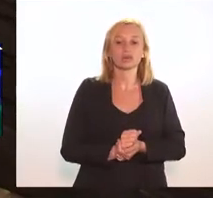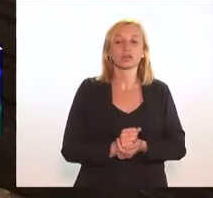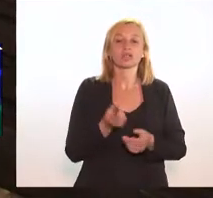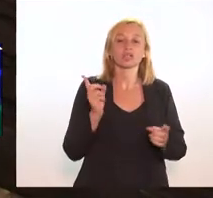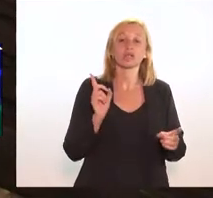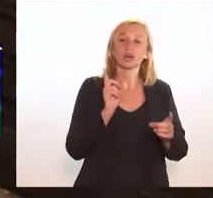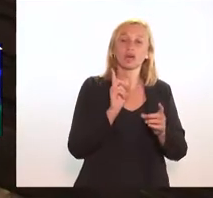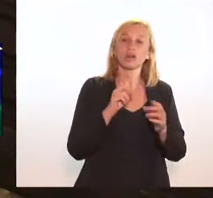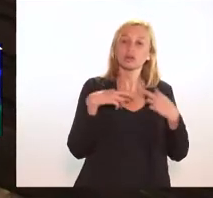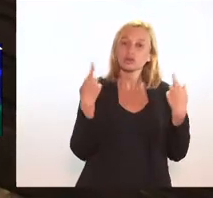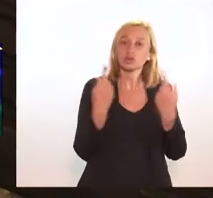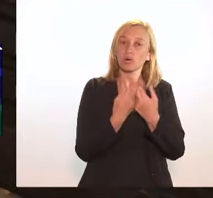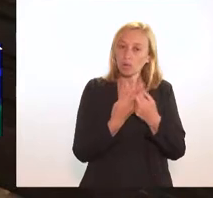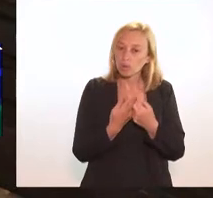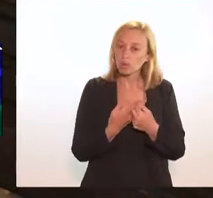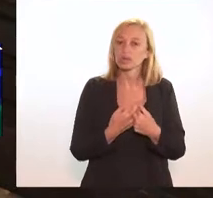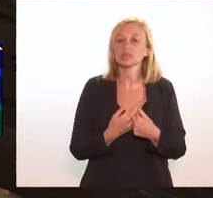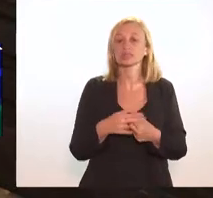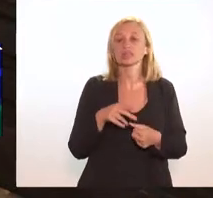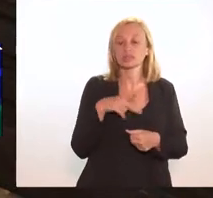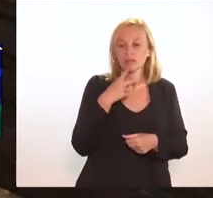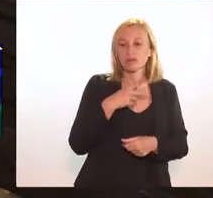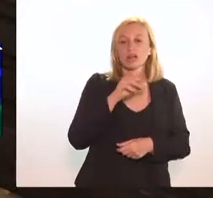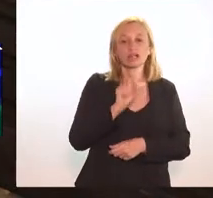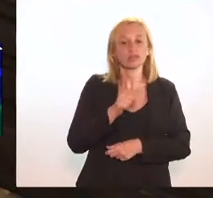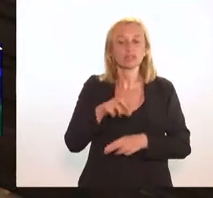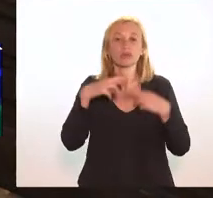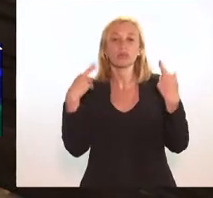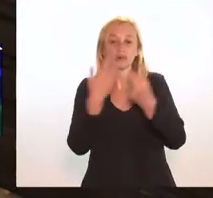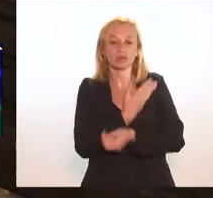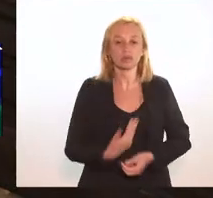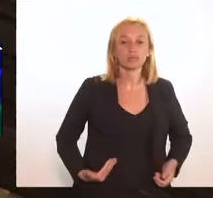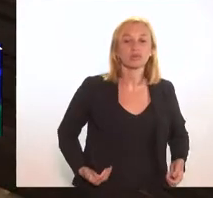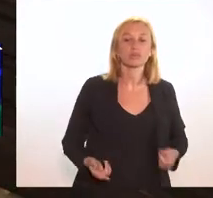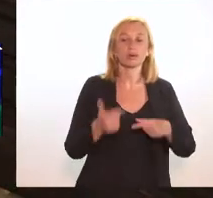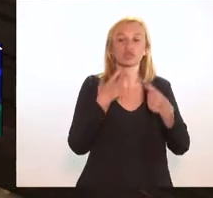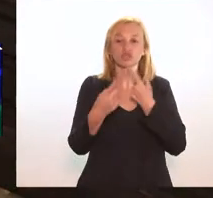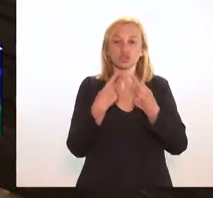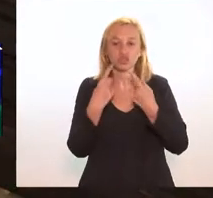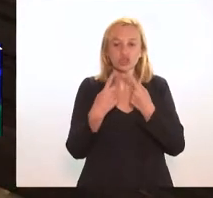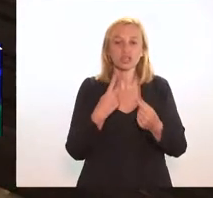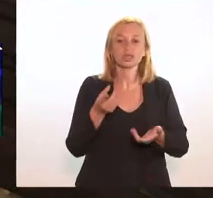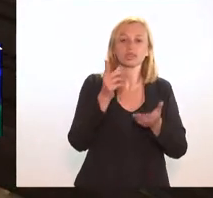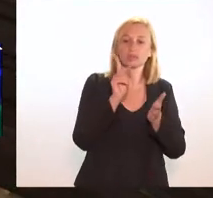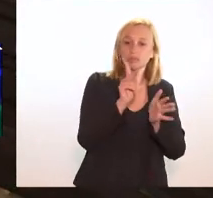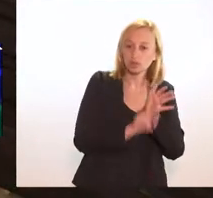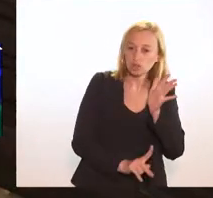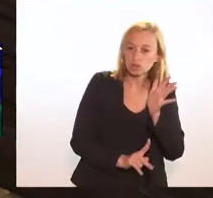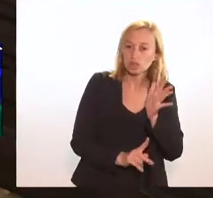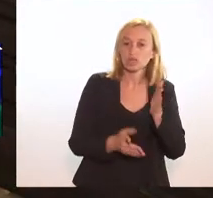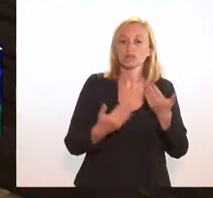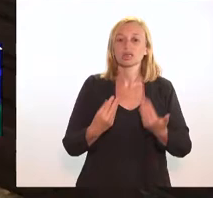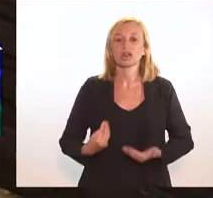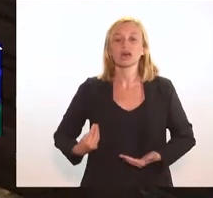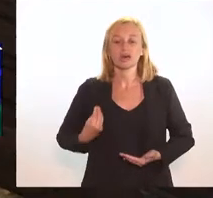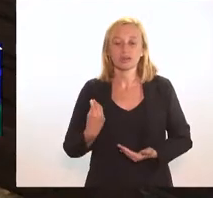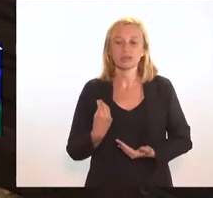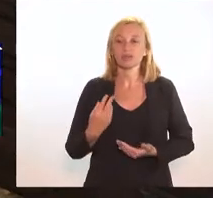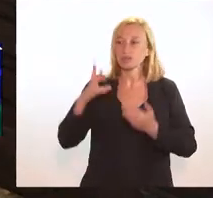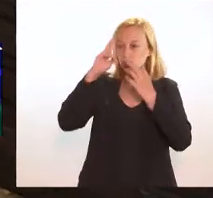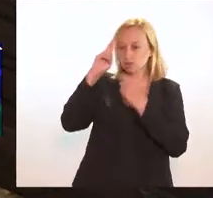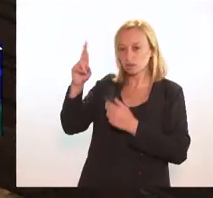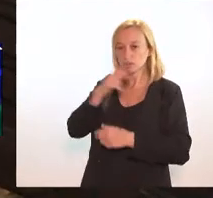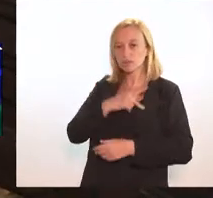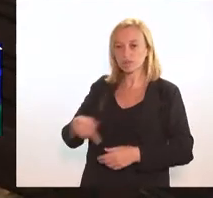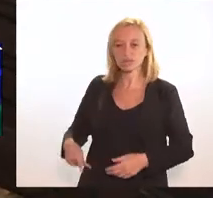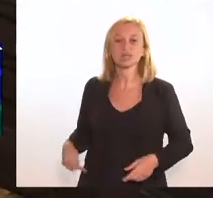encontros, né, que foi tido sim como audiência para discutir esse projeto, com a presença de Vossa Excelência,